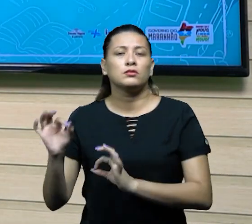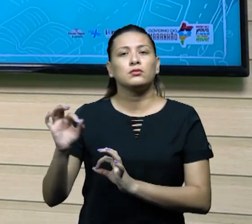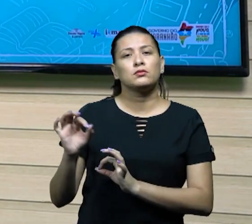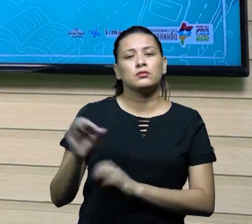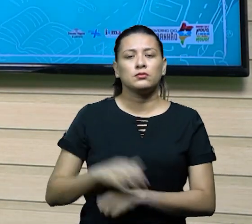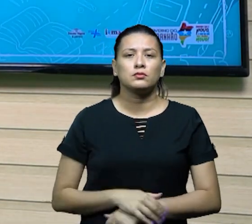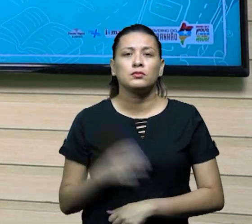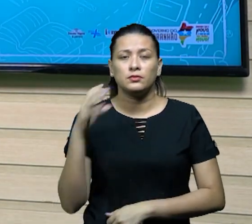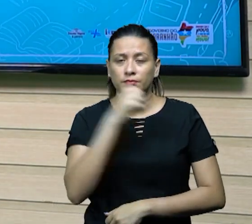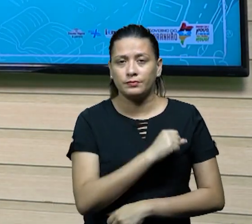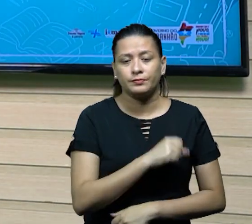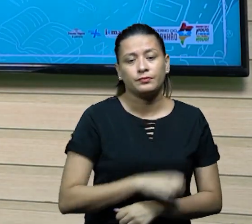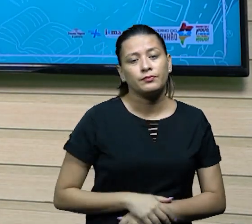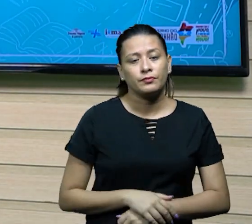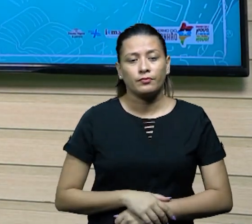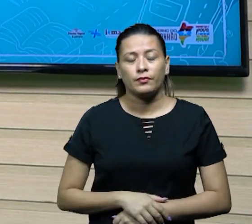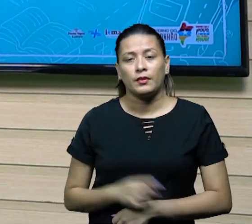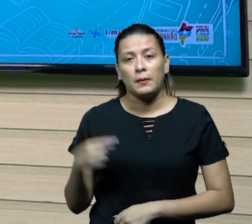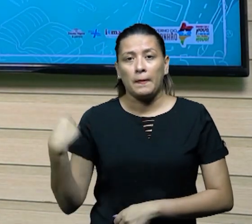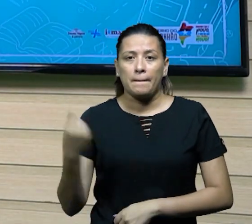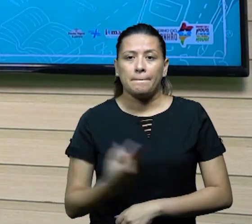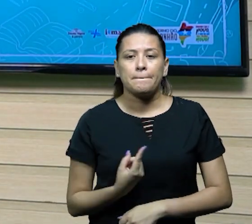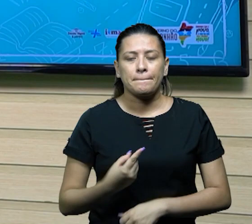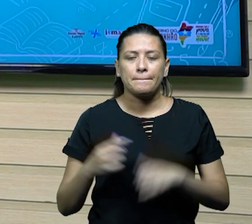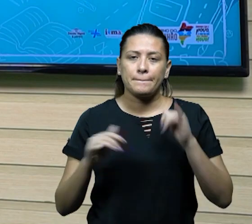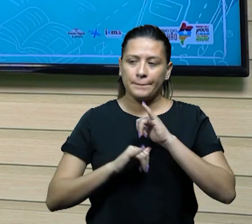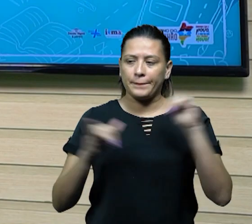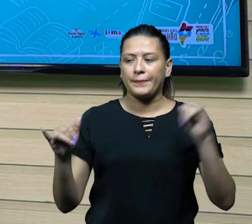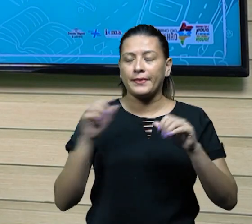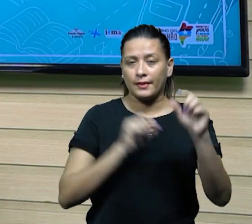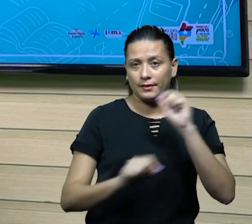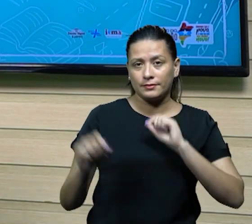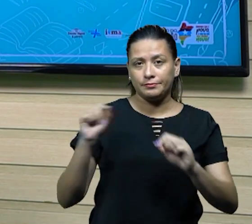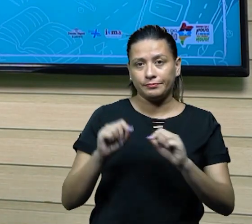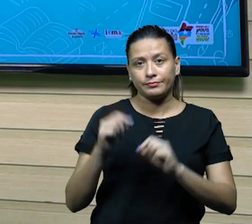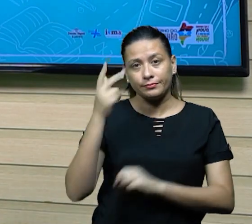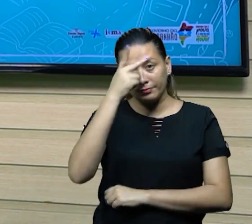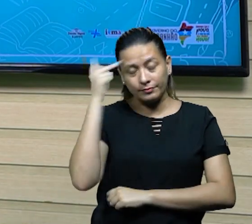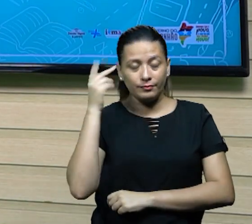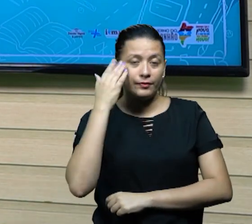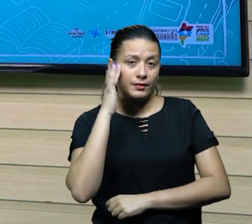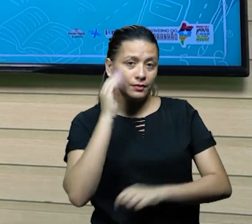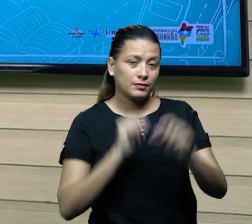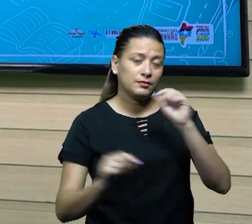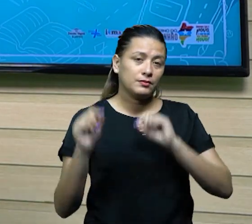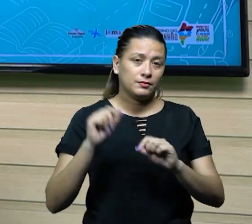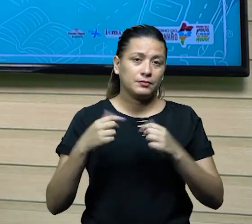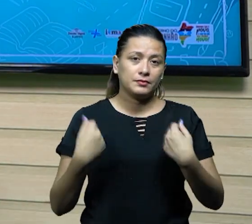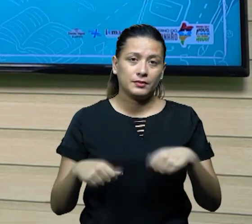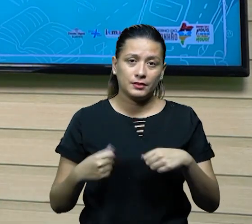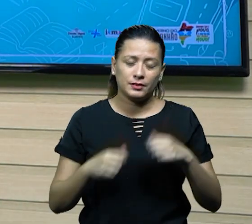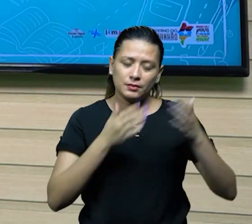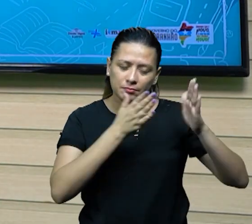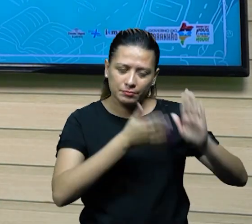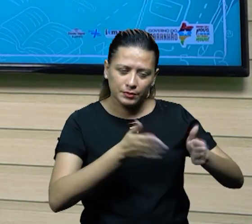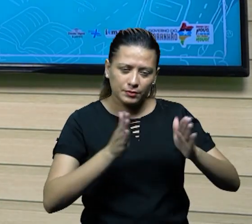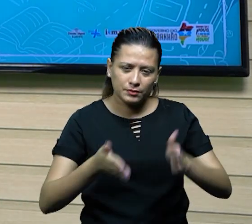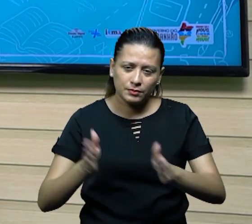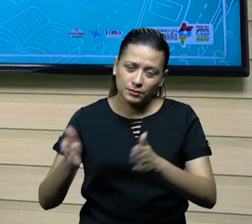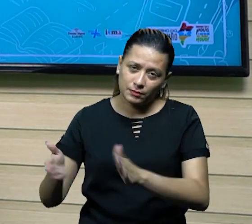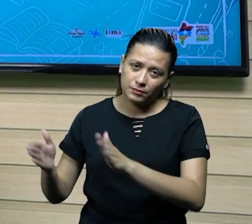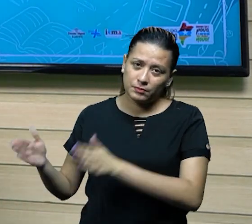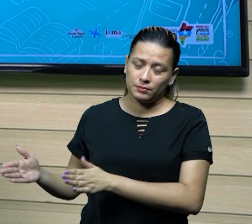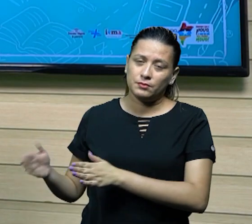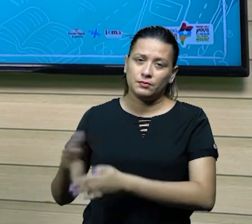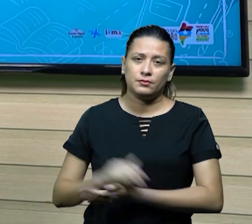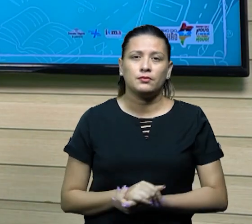mais produtivo, ele vai falar melhor, ele vai digitar mais rápido, ele vai organizar melhor os documentos. E aí é muito importante que